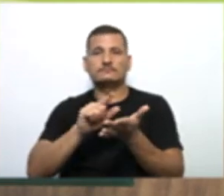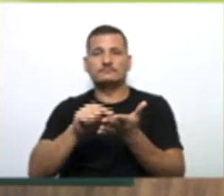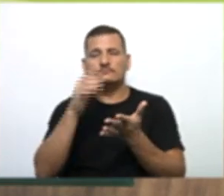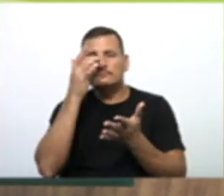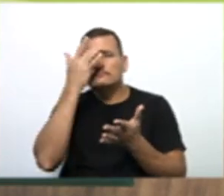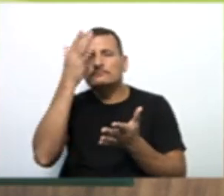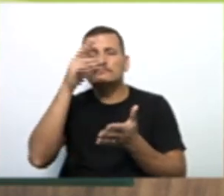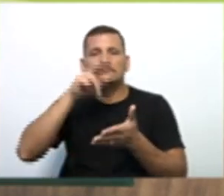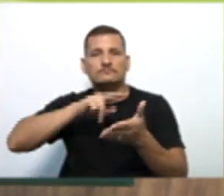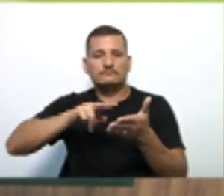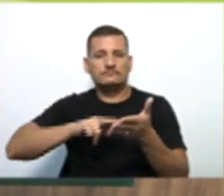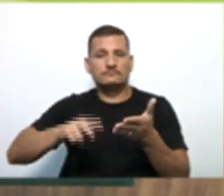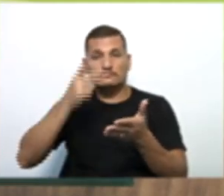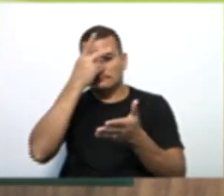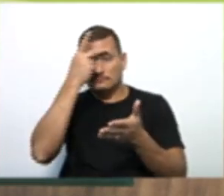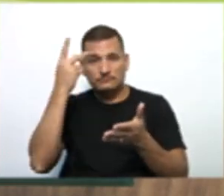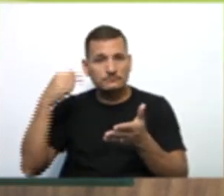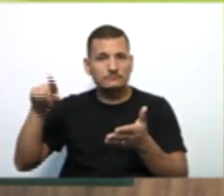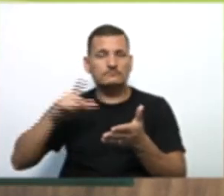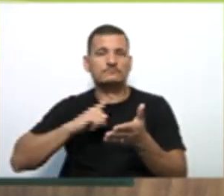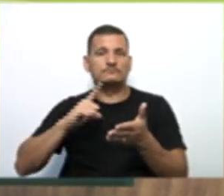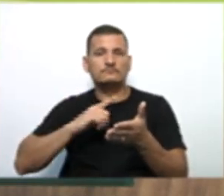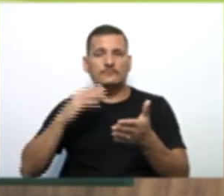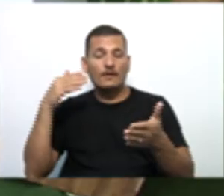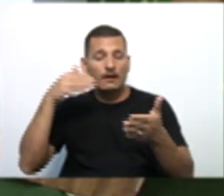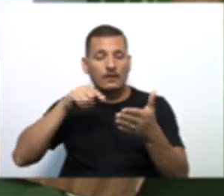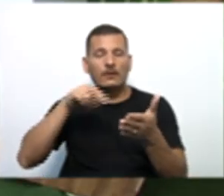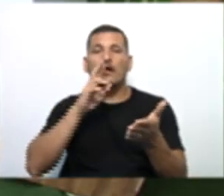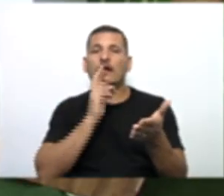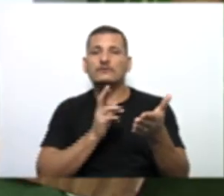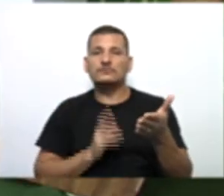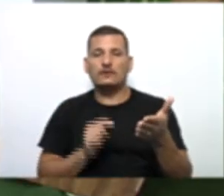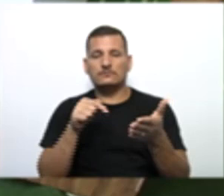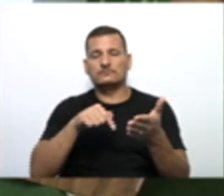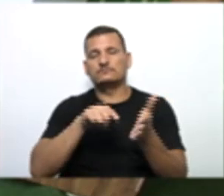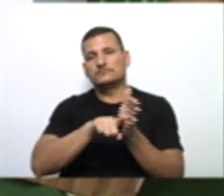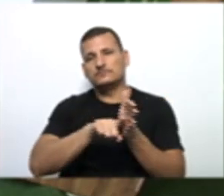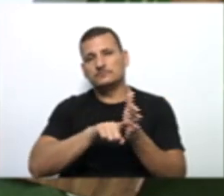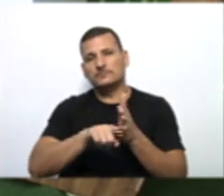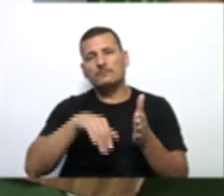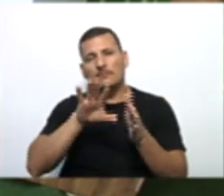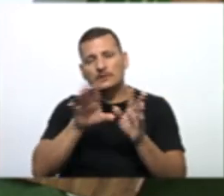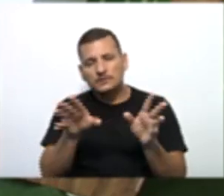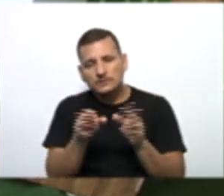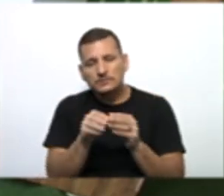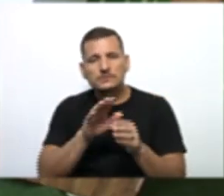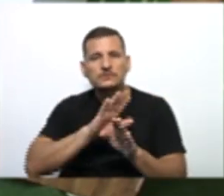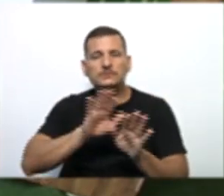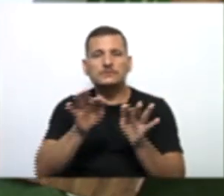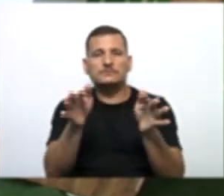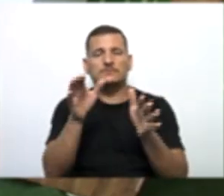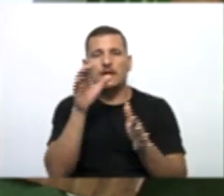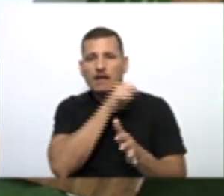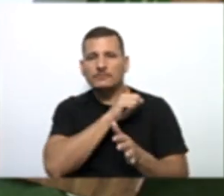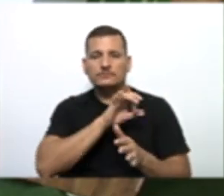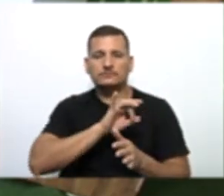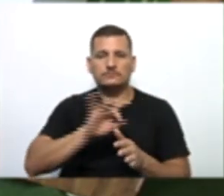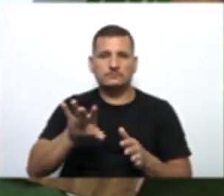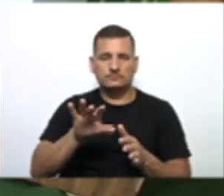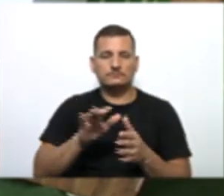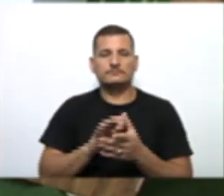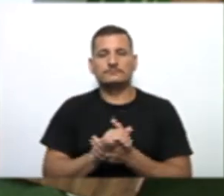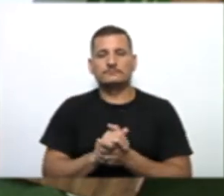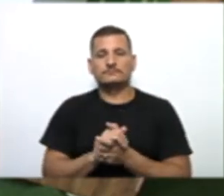leitura, para que as pessoas tenham acesso aos resultados da pesquisa de uma forma mais sintética, de uma forma mais rápida,